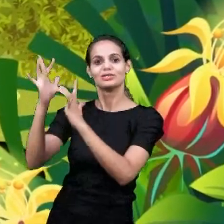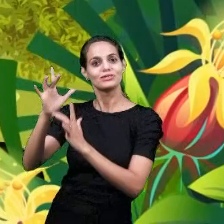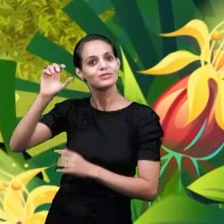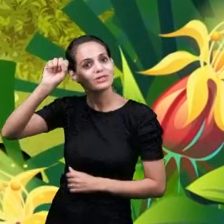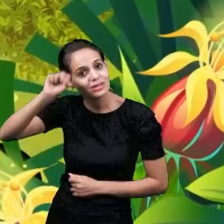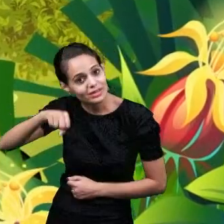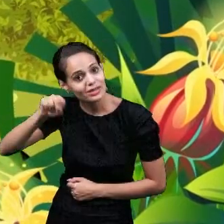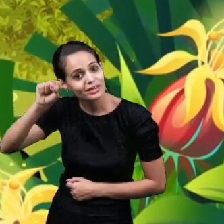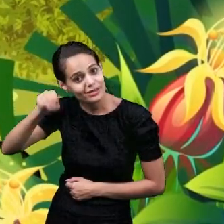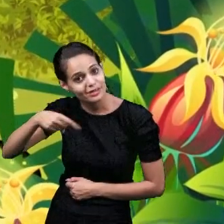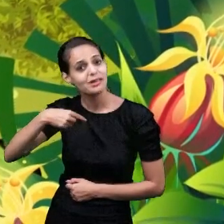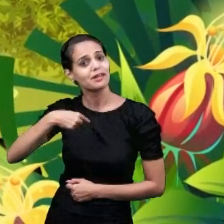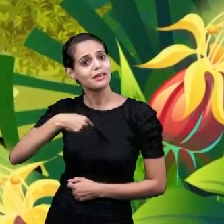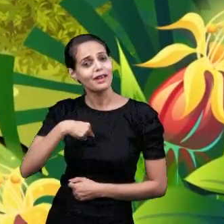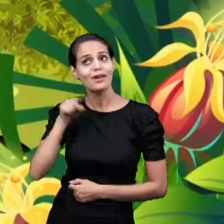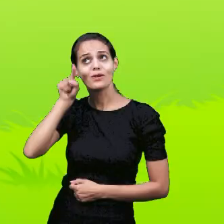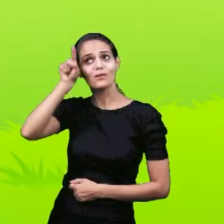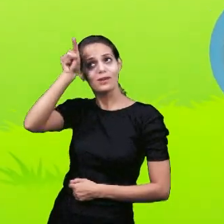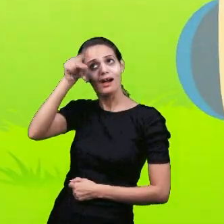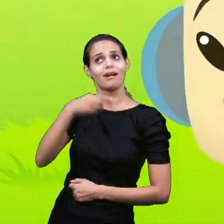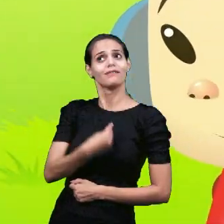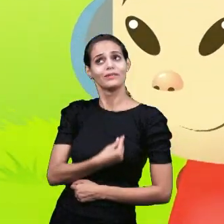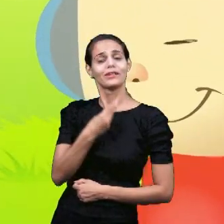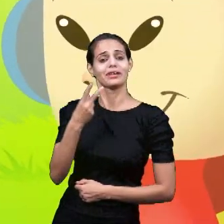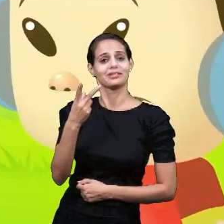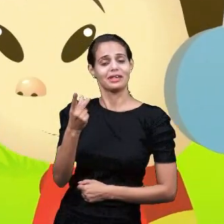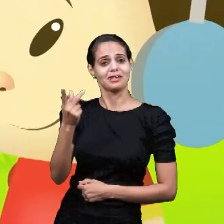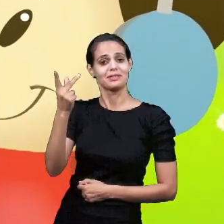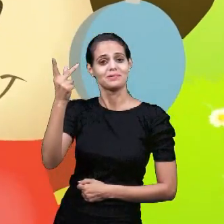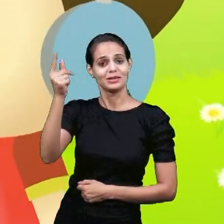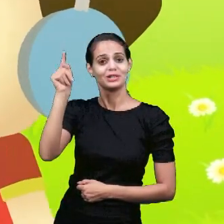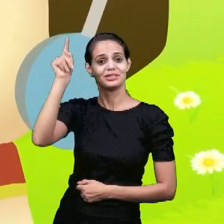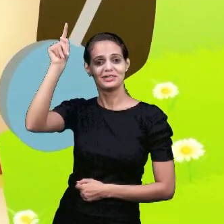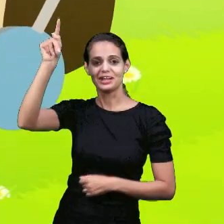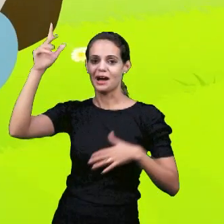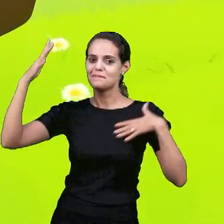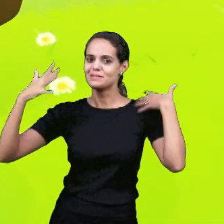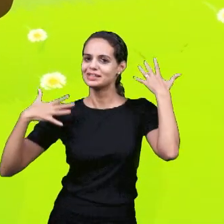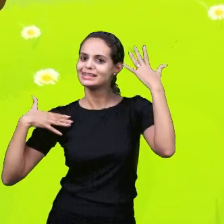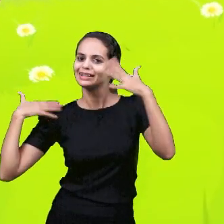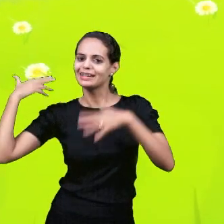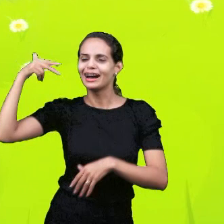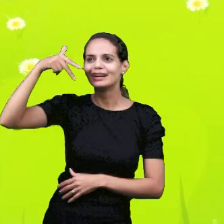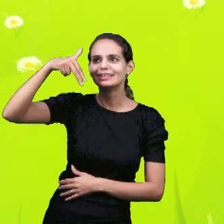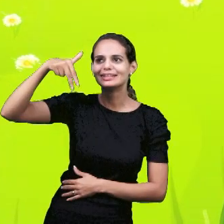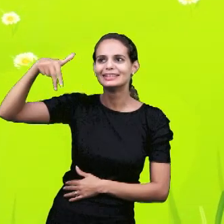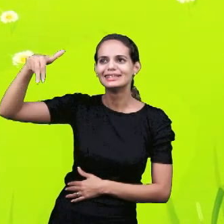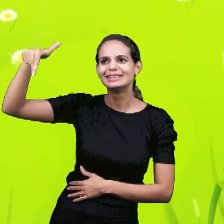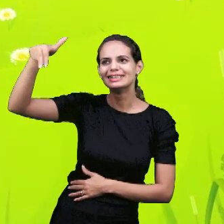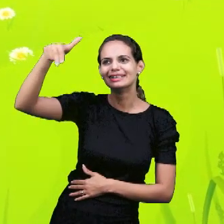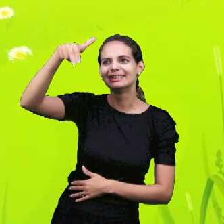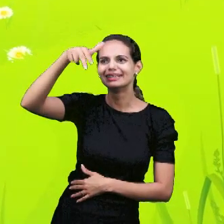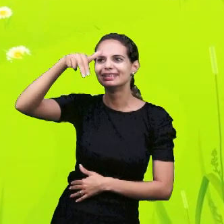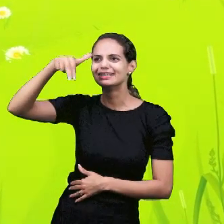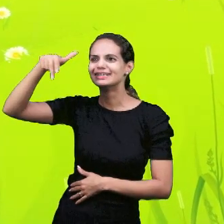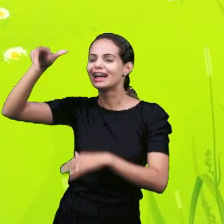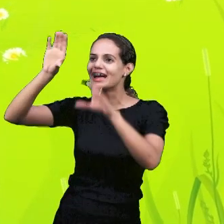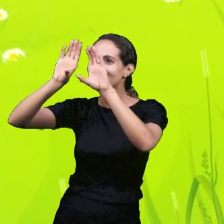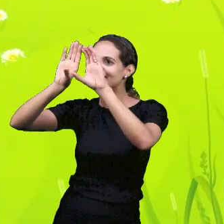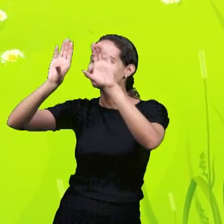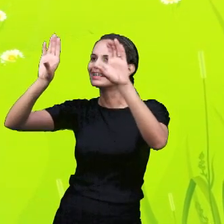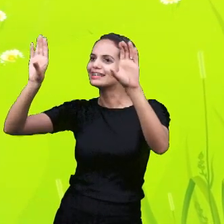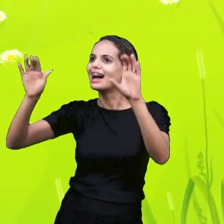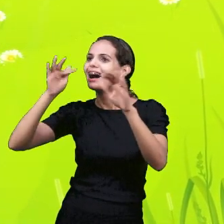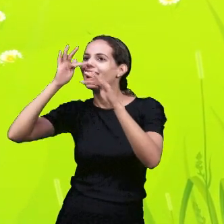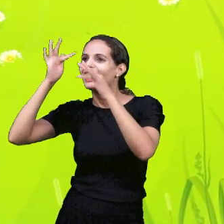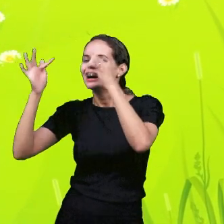Vou viver, sim, vou viver. Passear no jardim do meu Senhor.